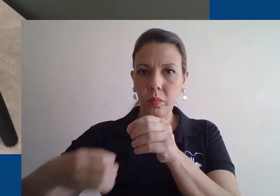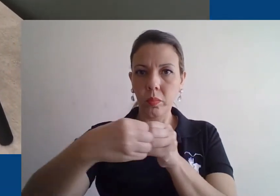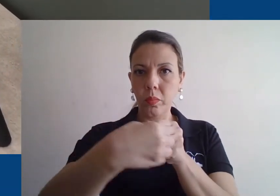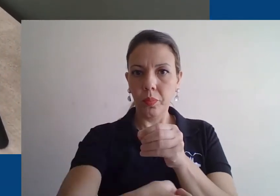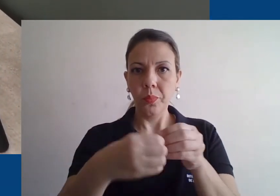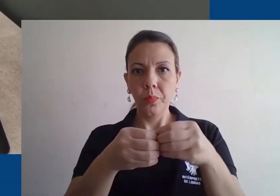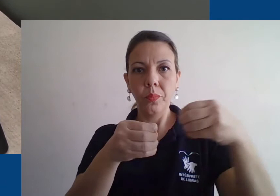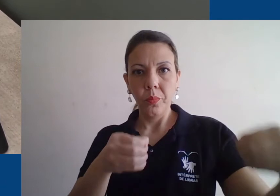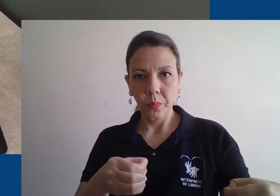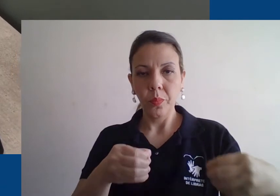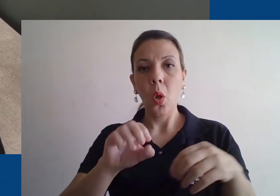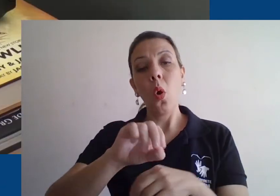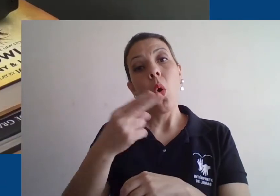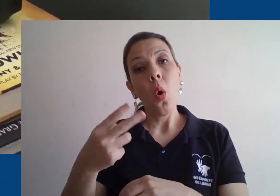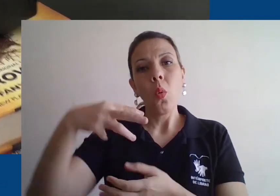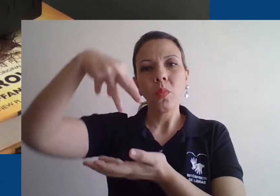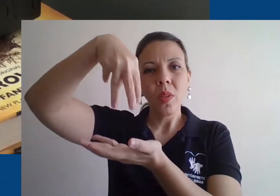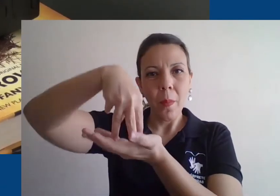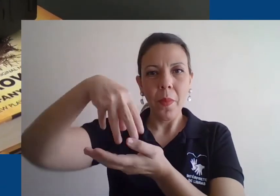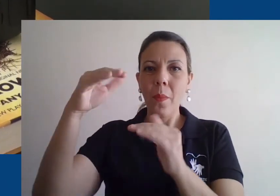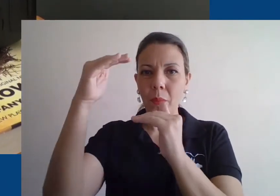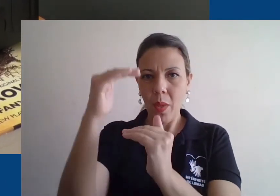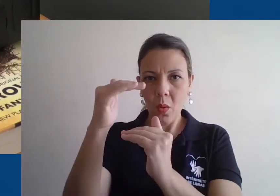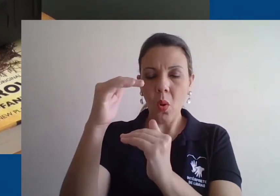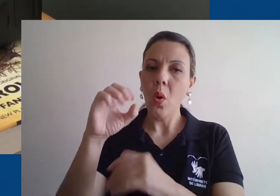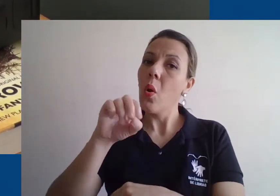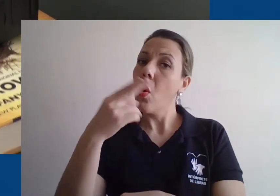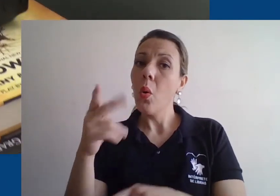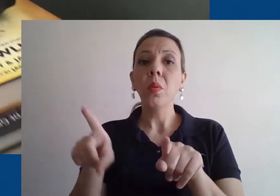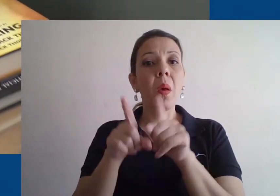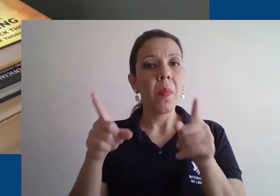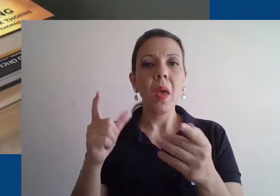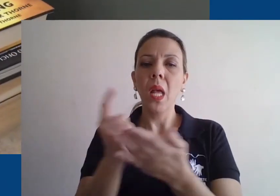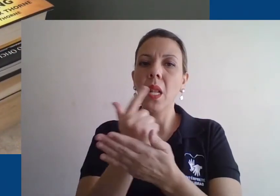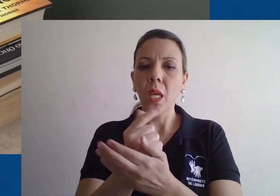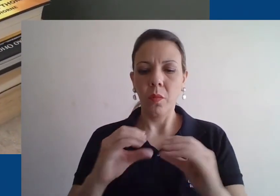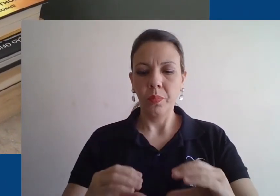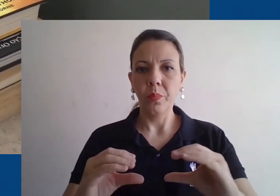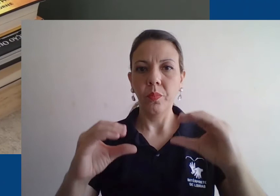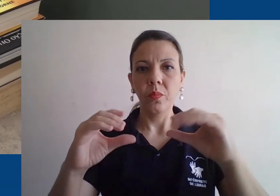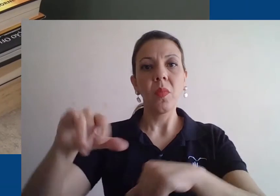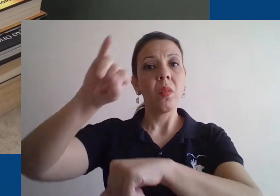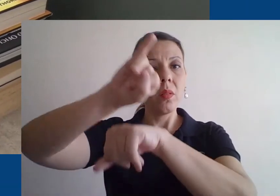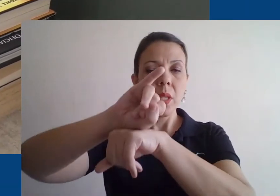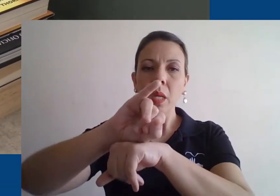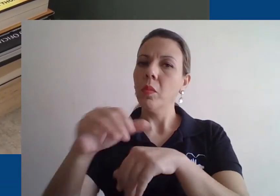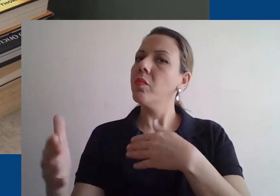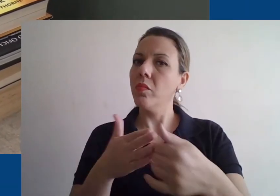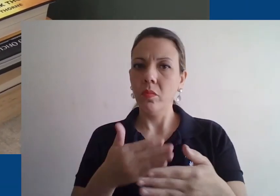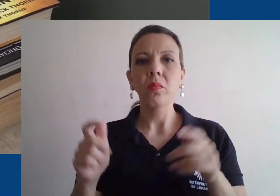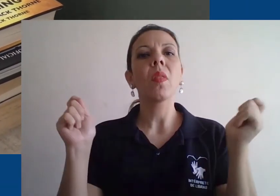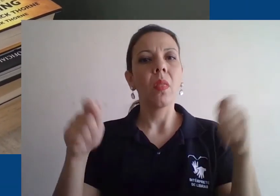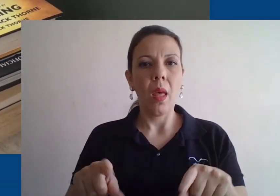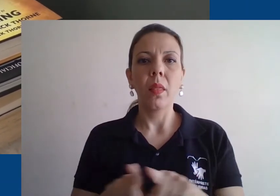tripé pequenininho em cima de alguma estante. Ou você também pode fazer igual a gente fez com um notebook ou com um celular e apoiar ela numa pilha